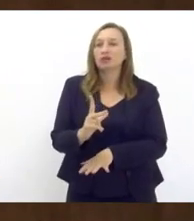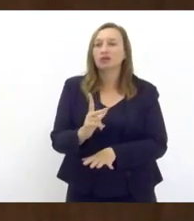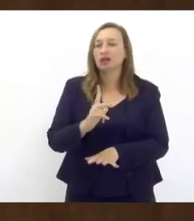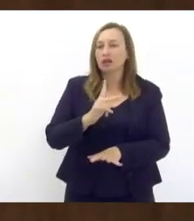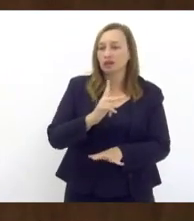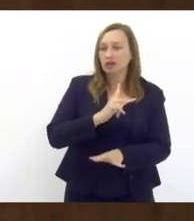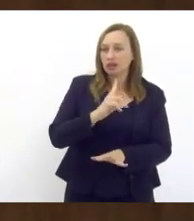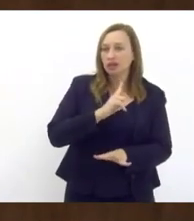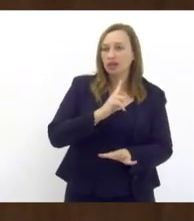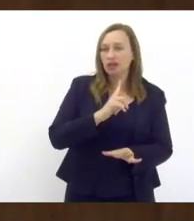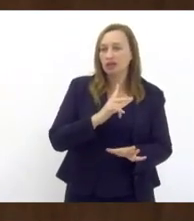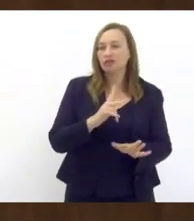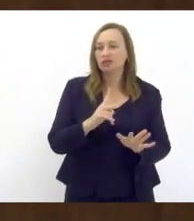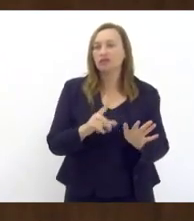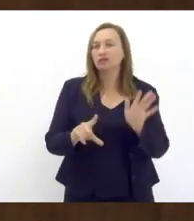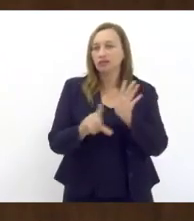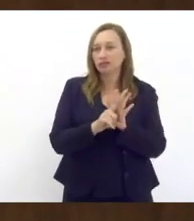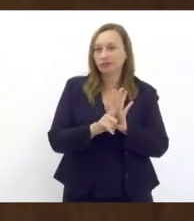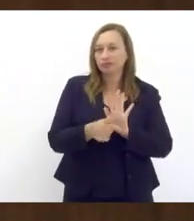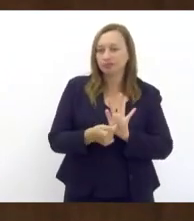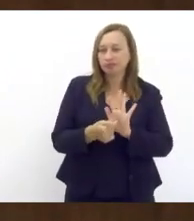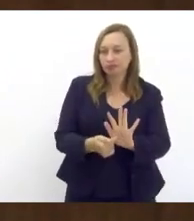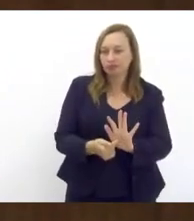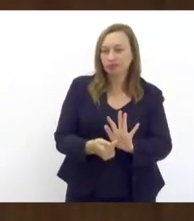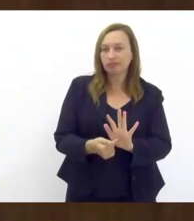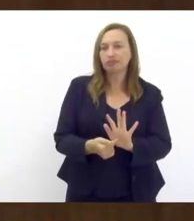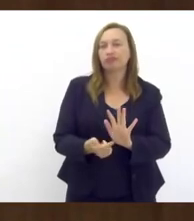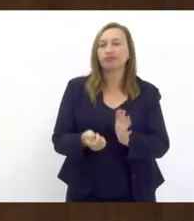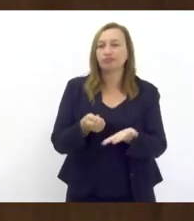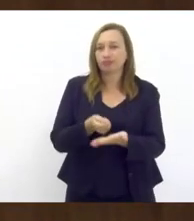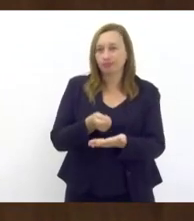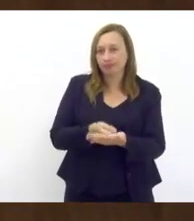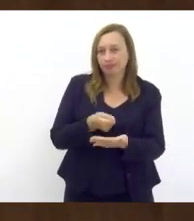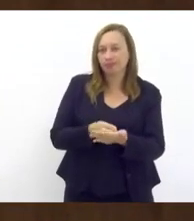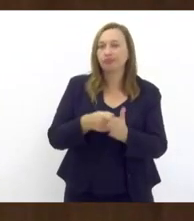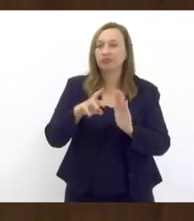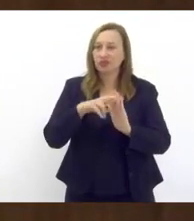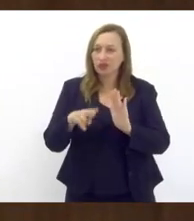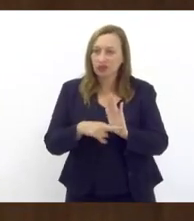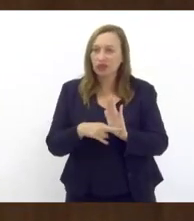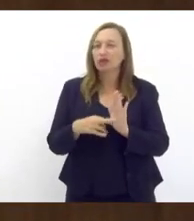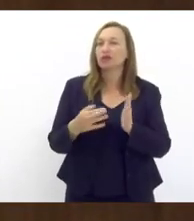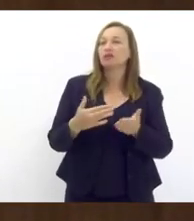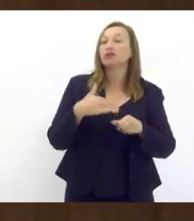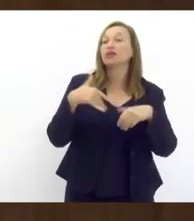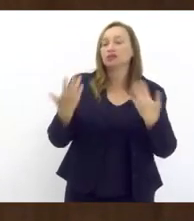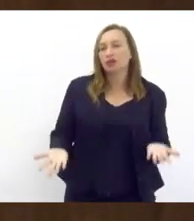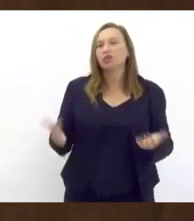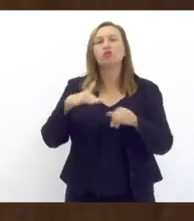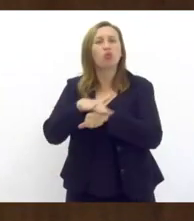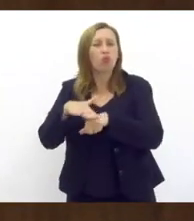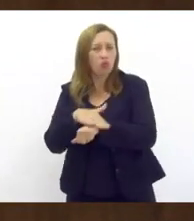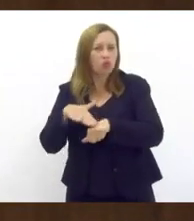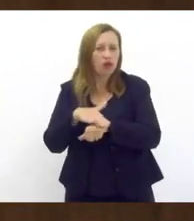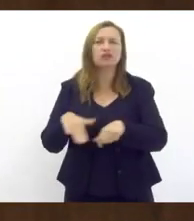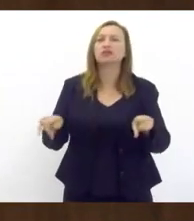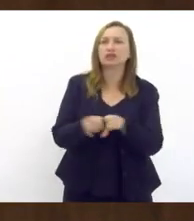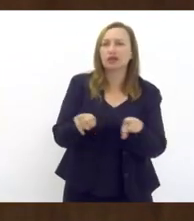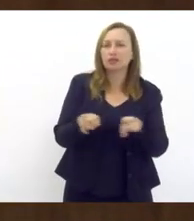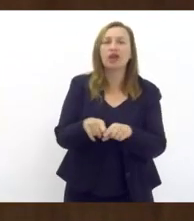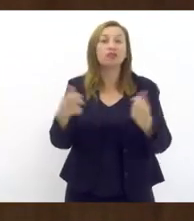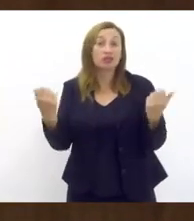determina. Então, esse projeto de lei, né, ele conversa muito também